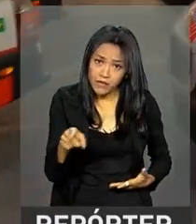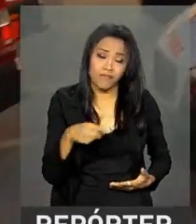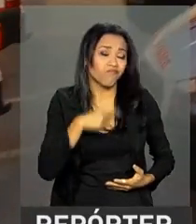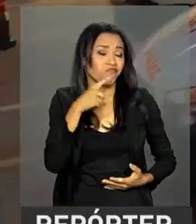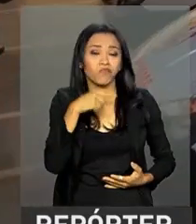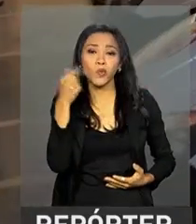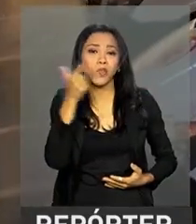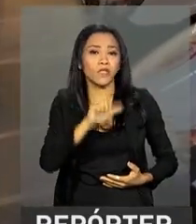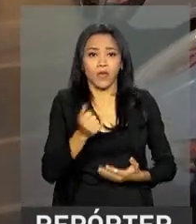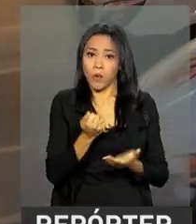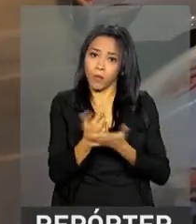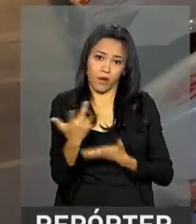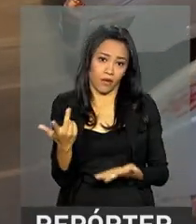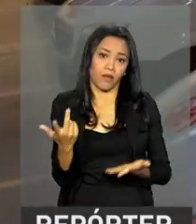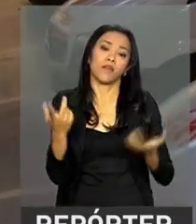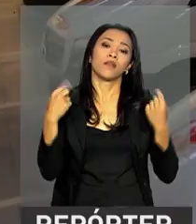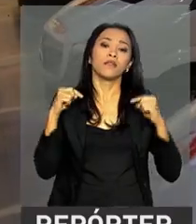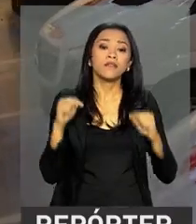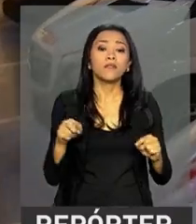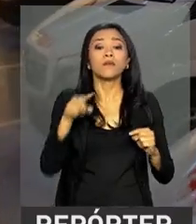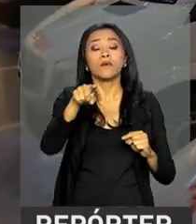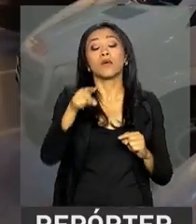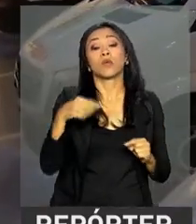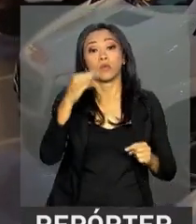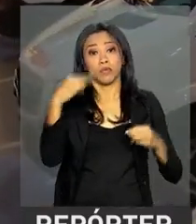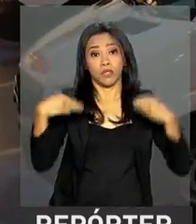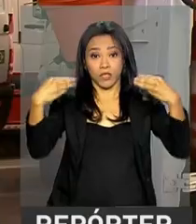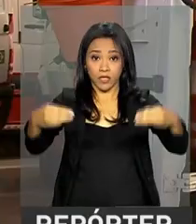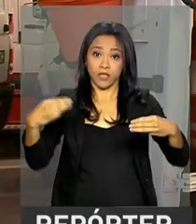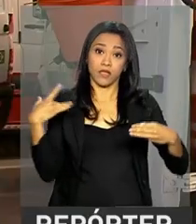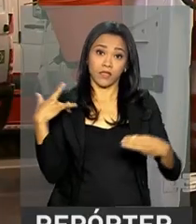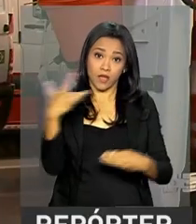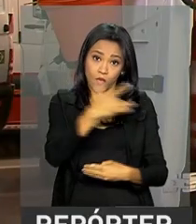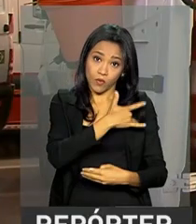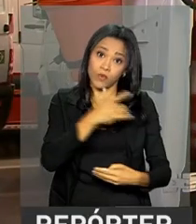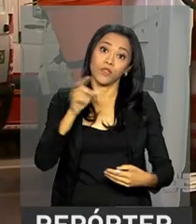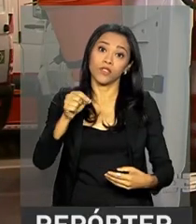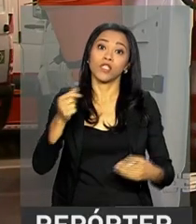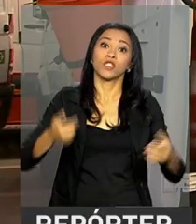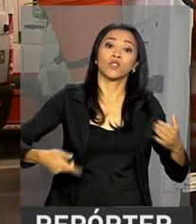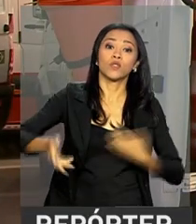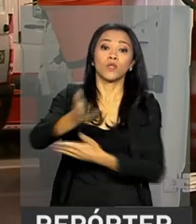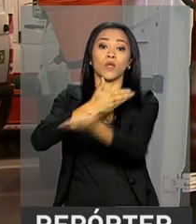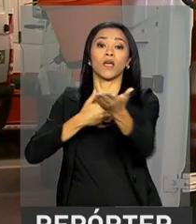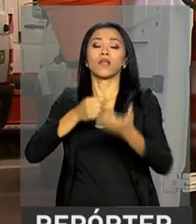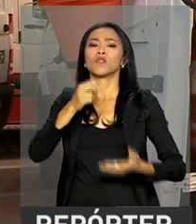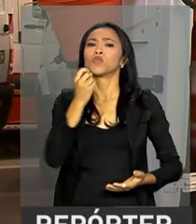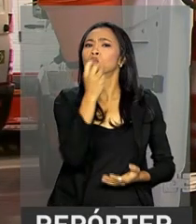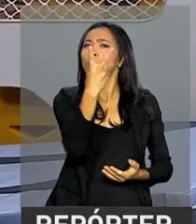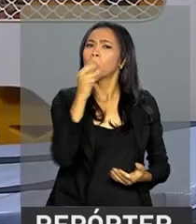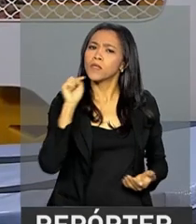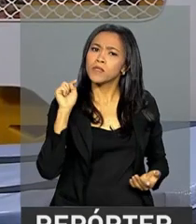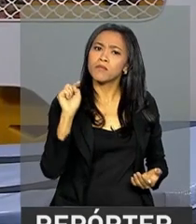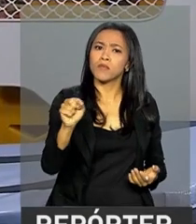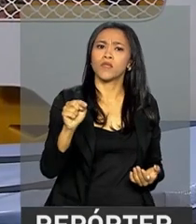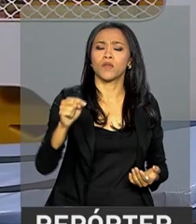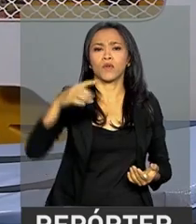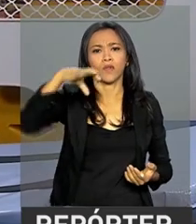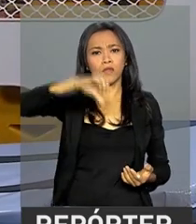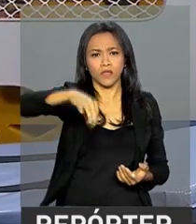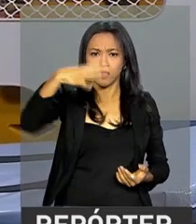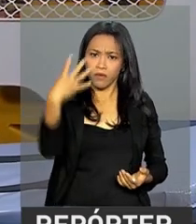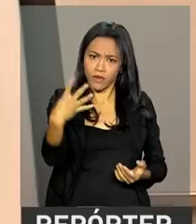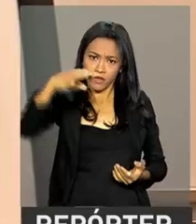do programa do ministério da saúde para renovação da frota do samu que prevê a entrega de duas mil 249 novas ambulâncias